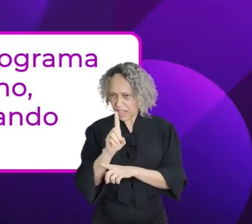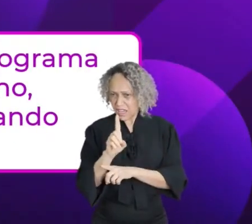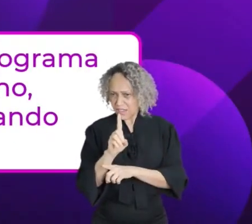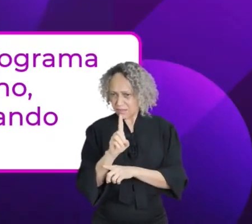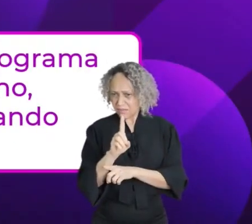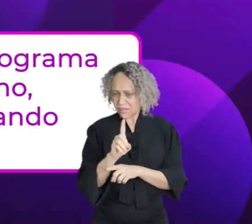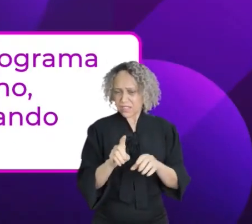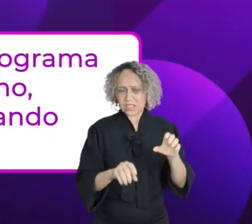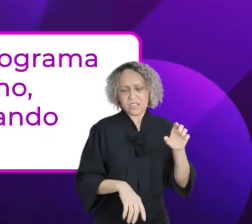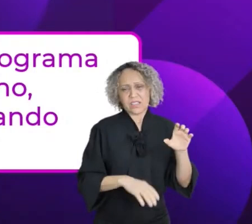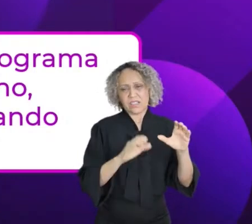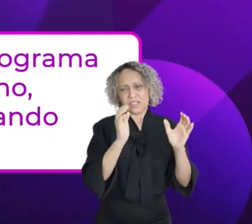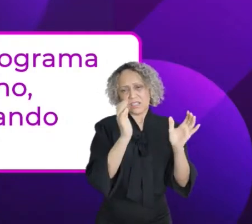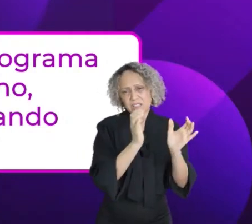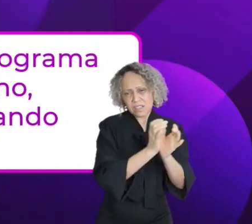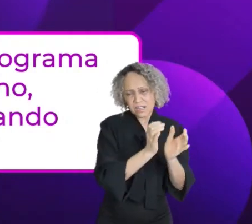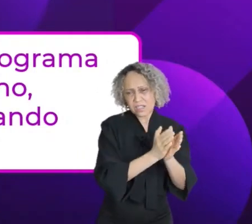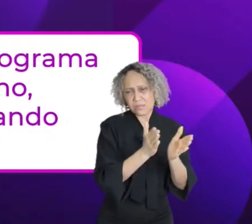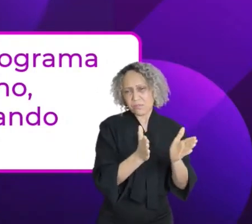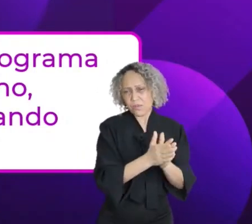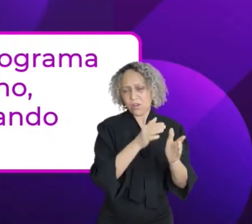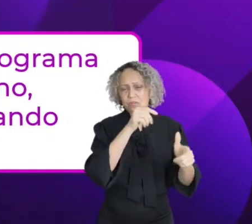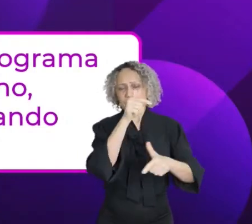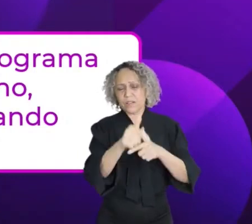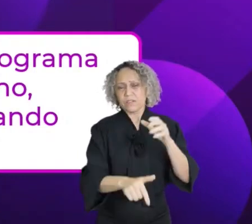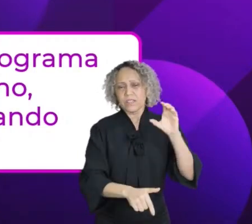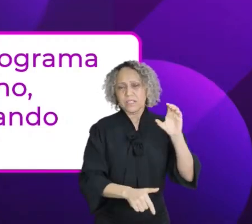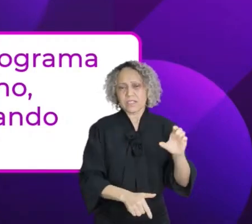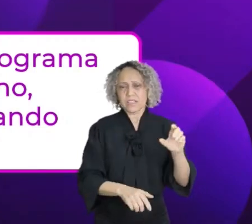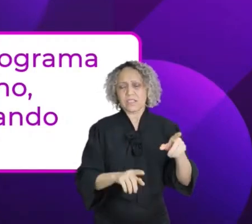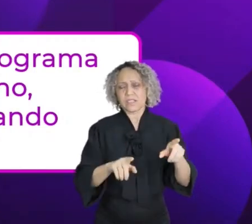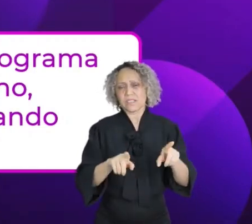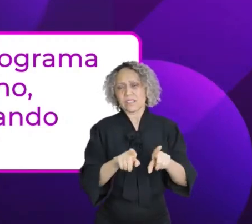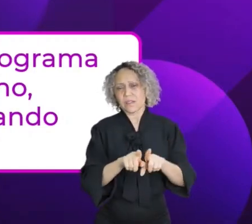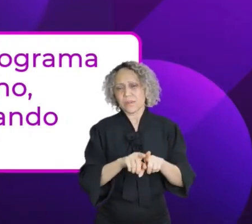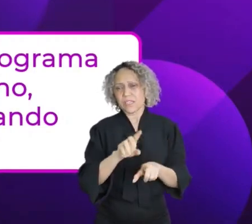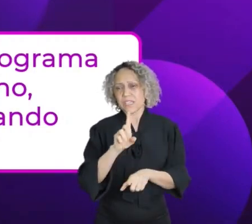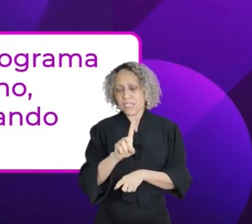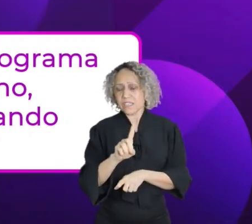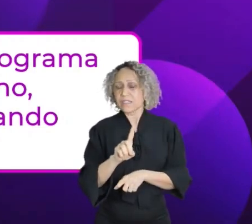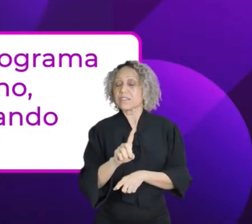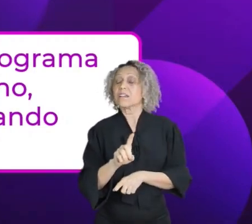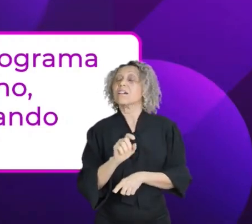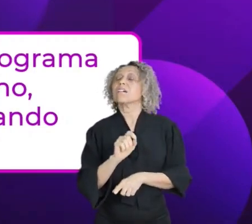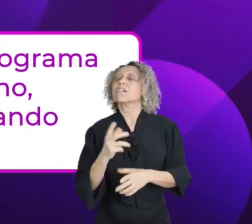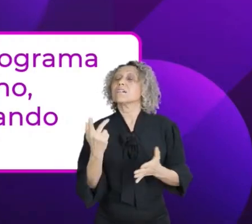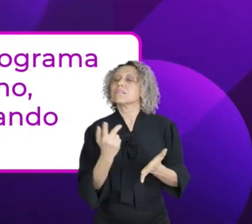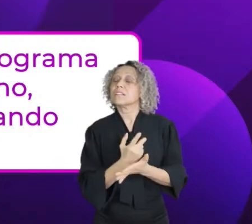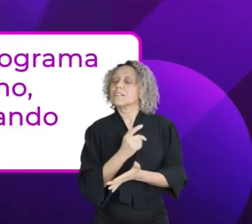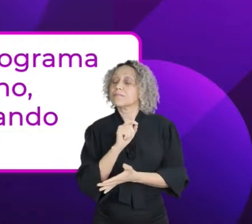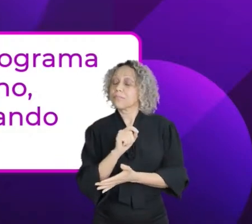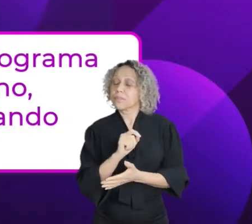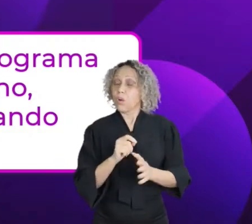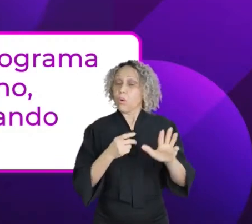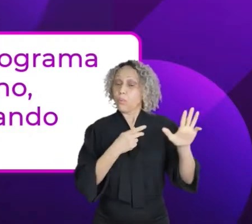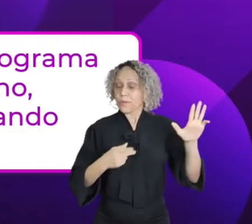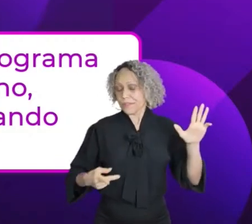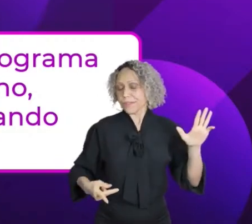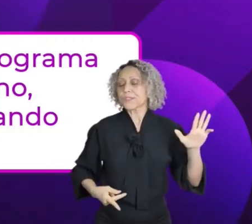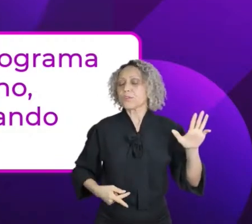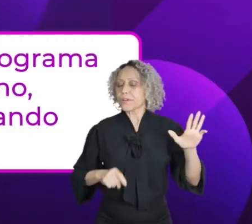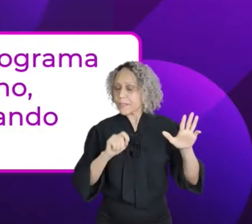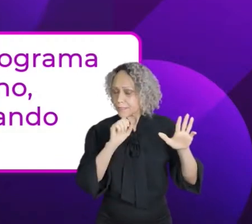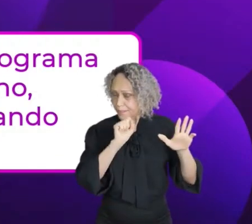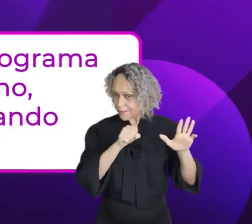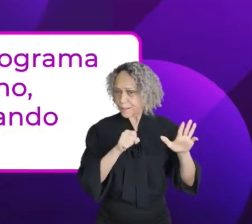políticas públicas e o programa Minha Casa Minha Vida fez isso muito bem. Pois bem, agora em